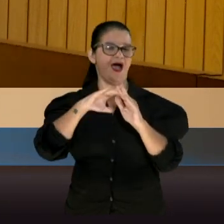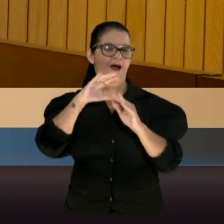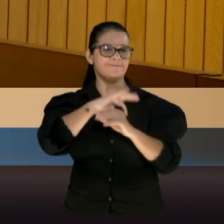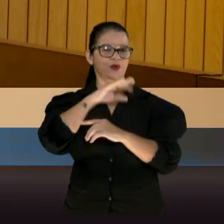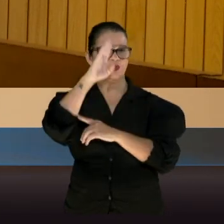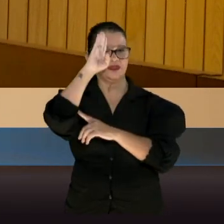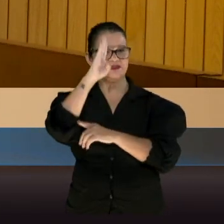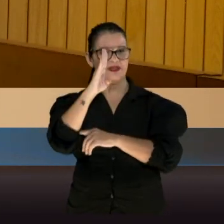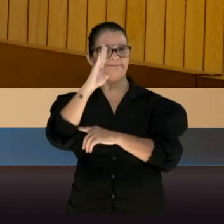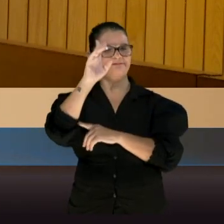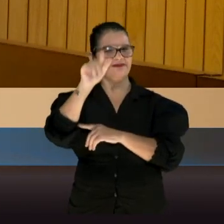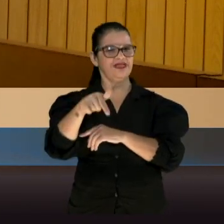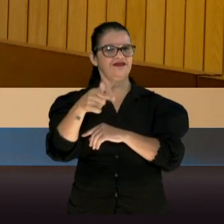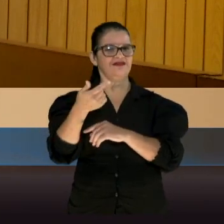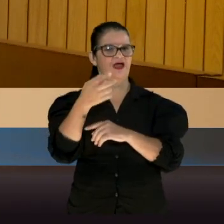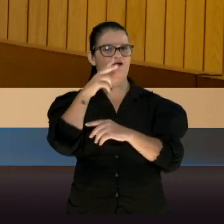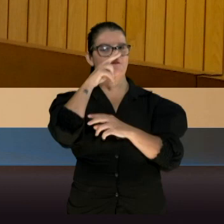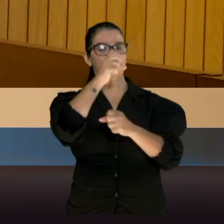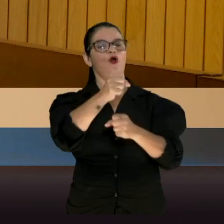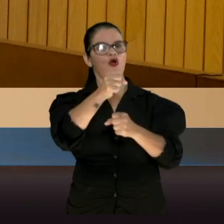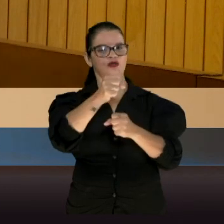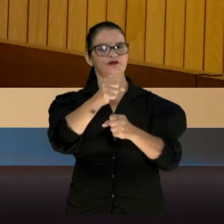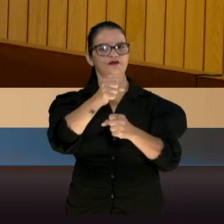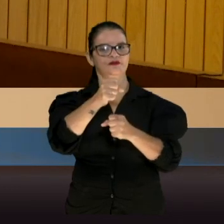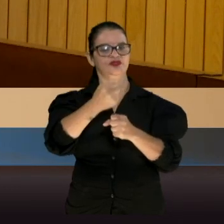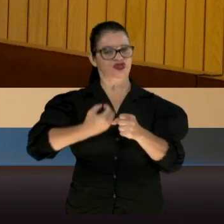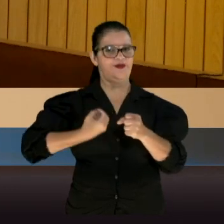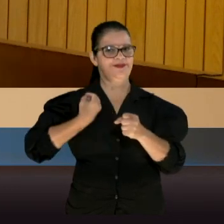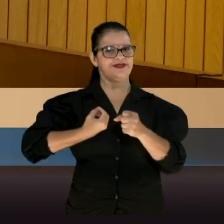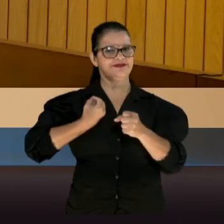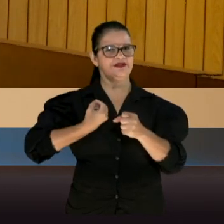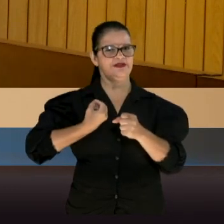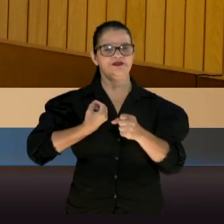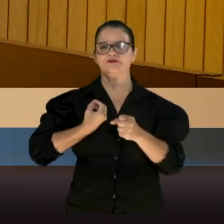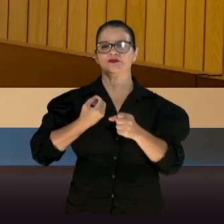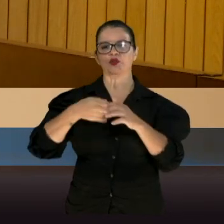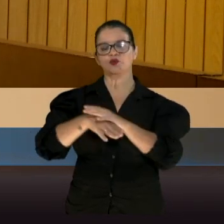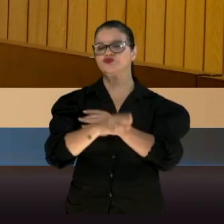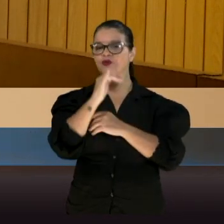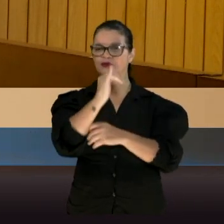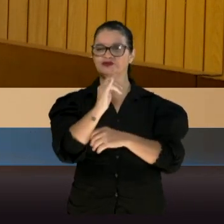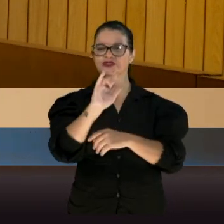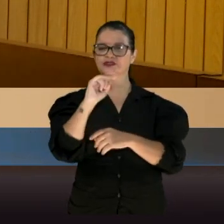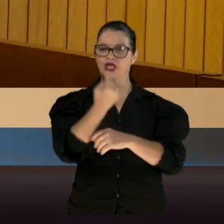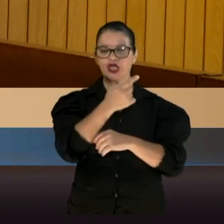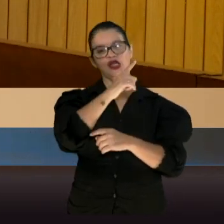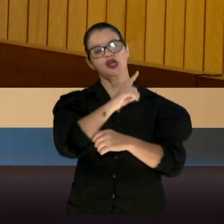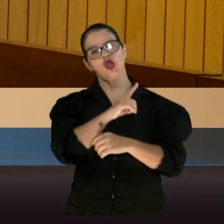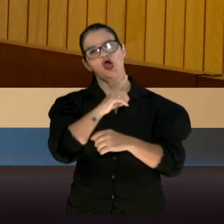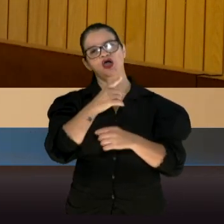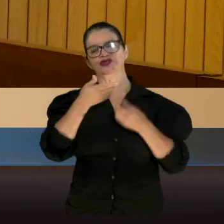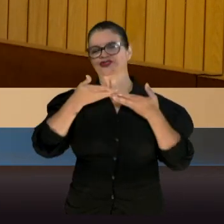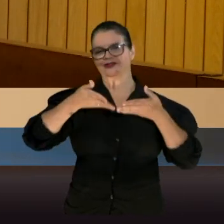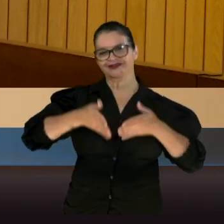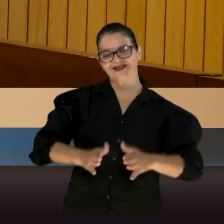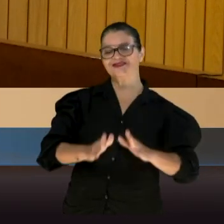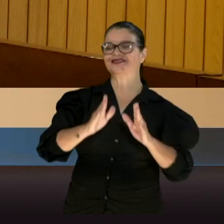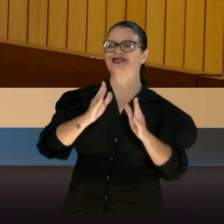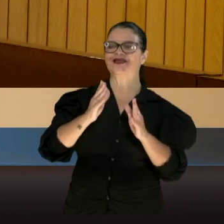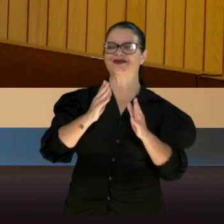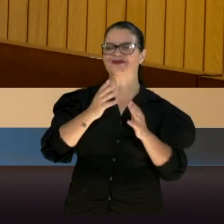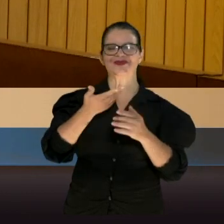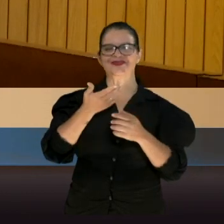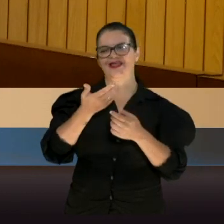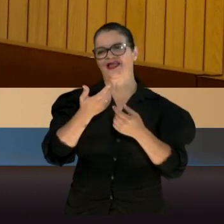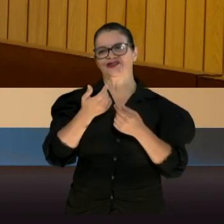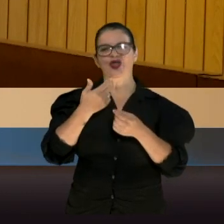forte. E ela está presente. Costumamos dizer que nós saímos da Polícia Militar após